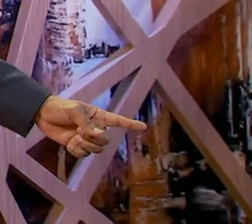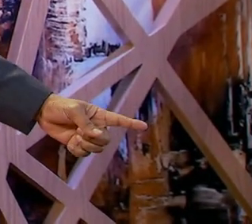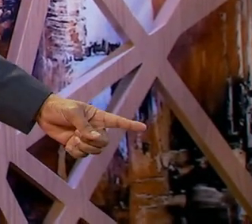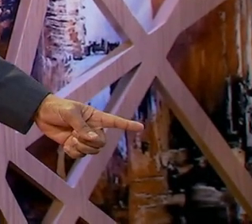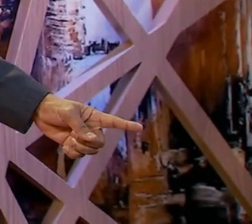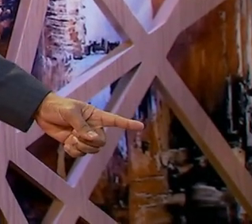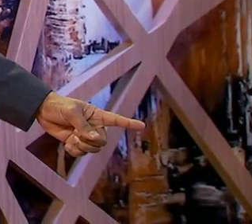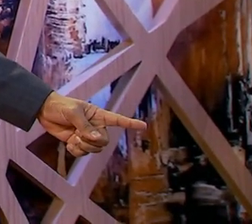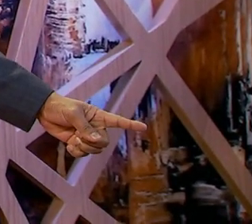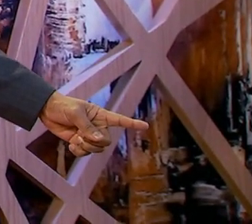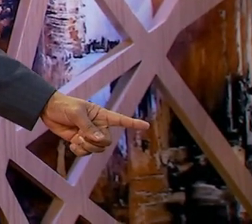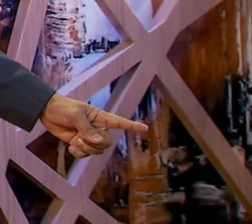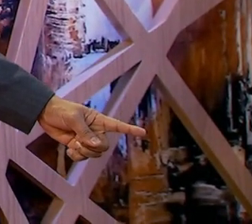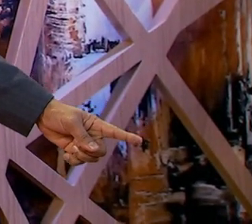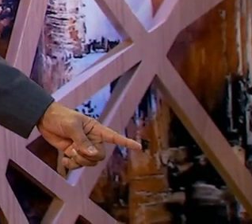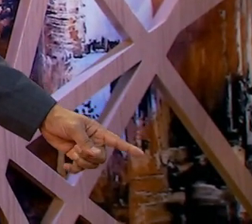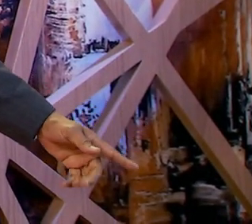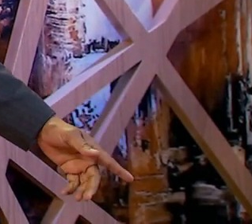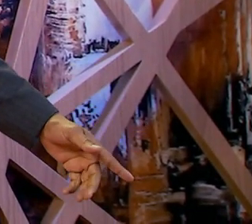lampo.